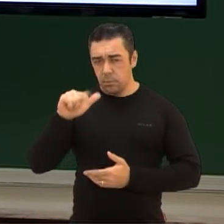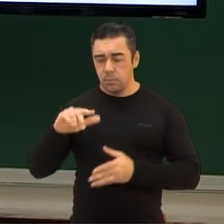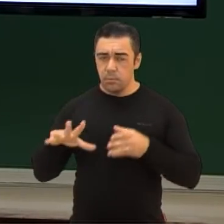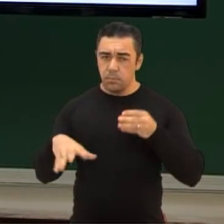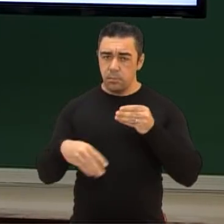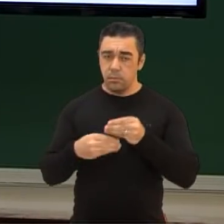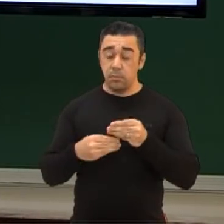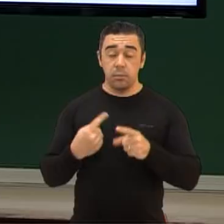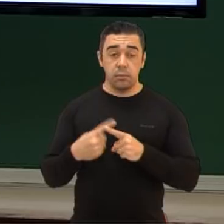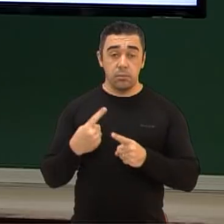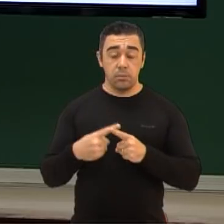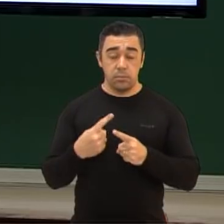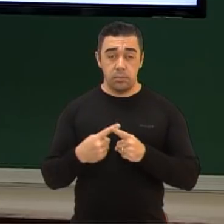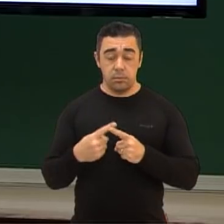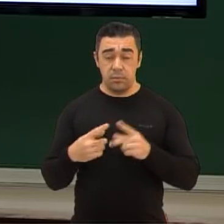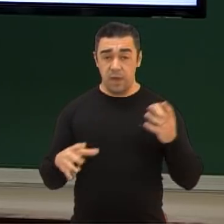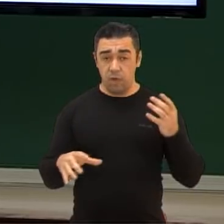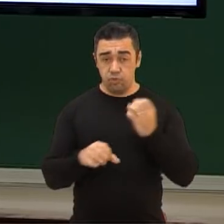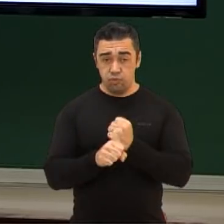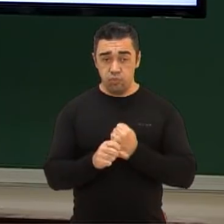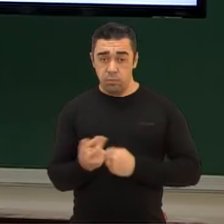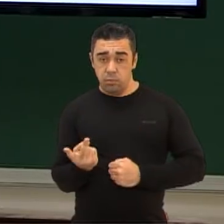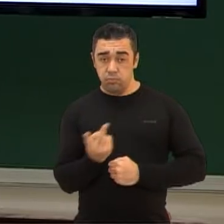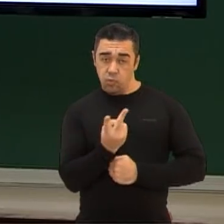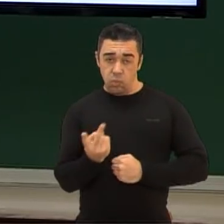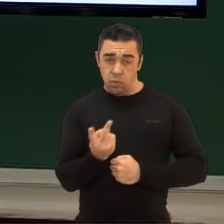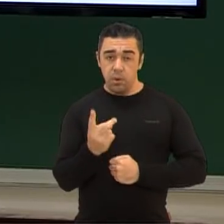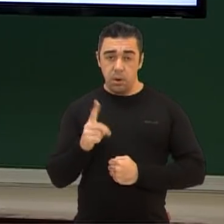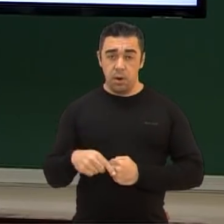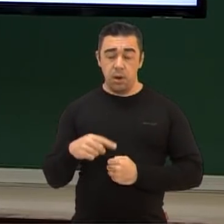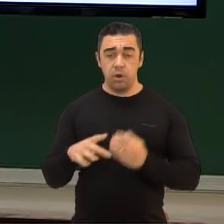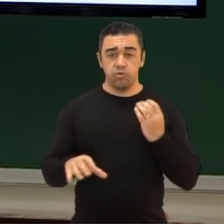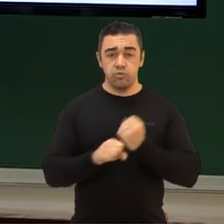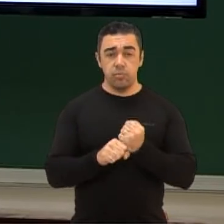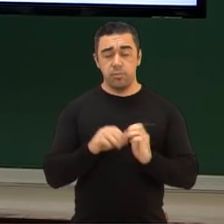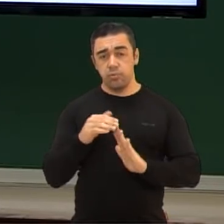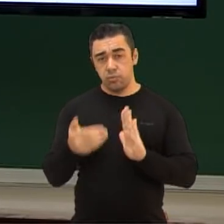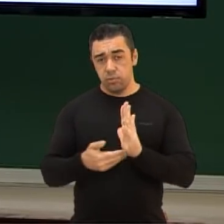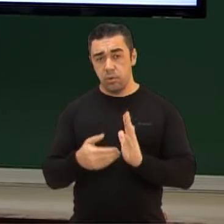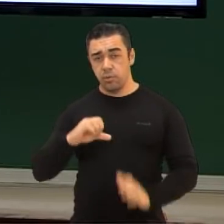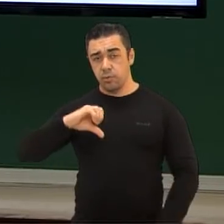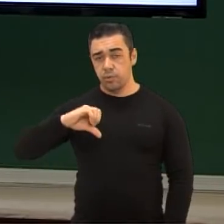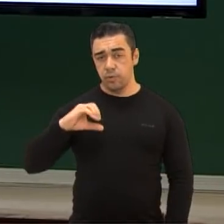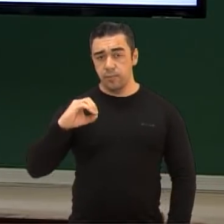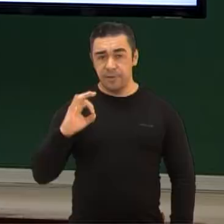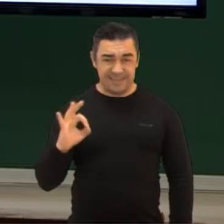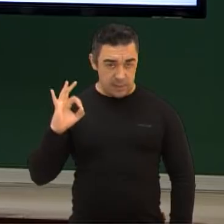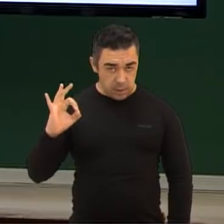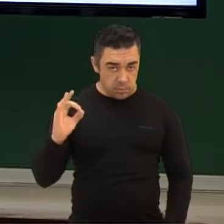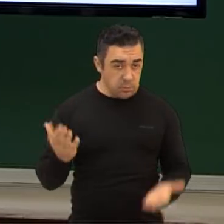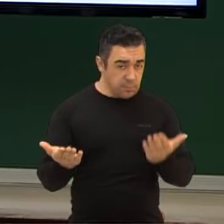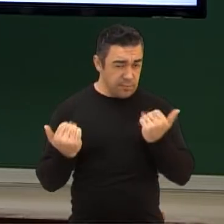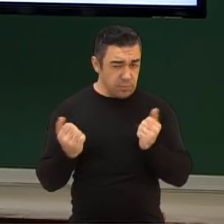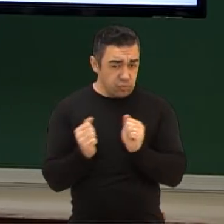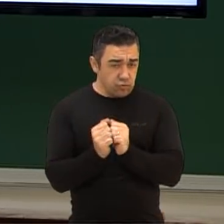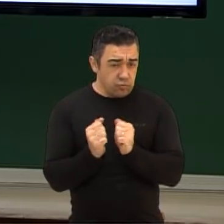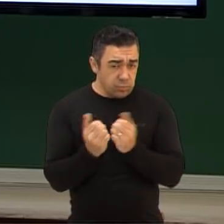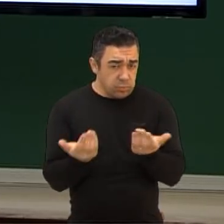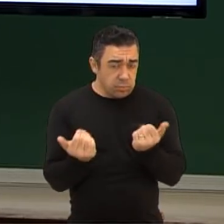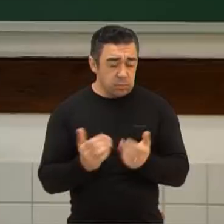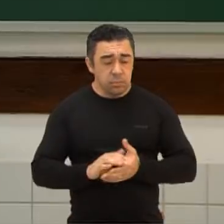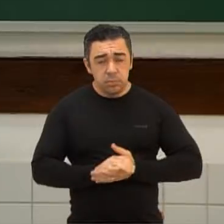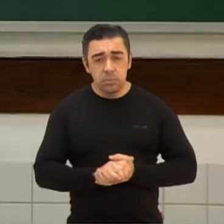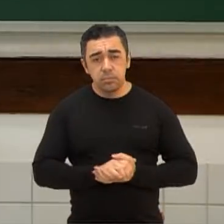complementares? Porque a soma desses ângulos vai me resultar em um ângulo de 90 graus. Vamos acompanhar com a professora aqui no